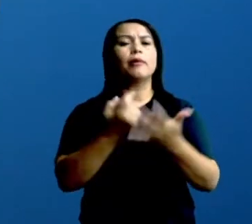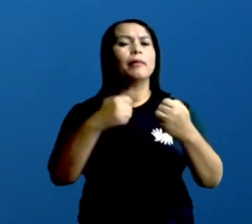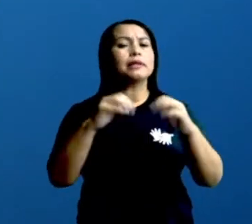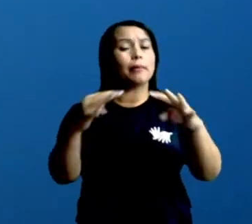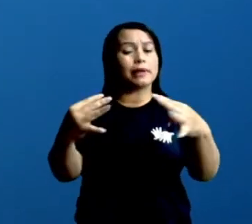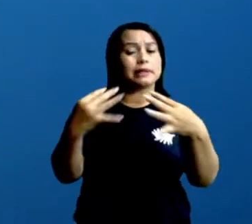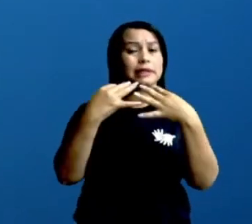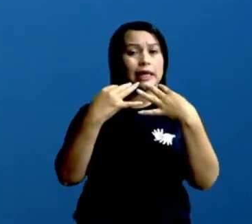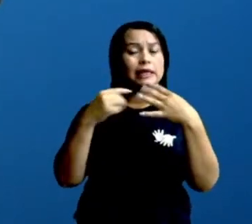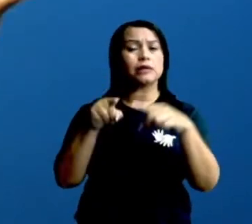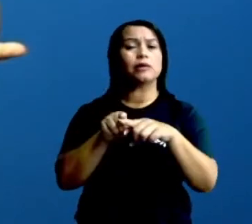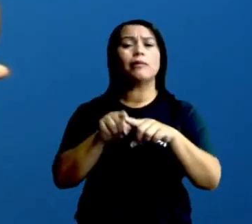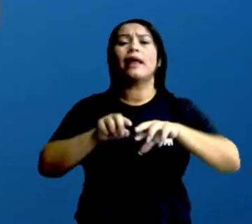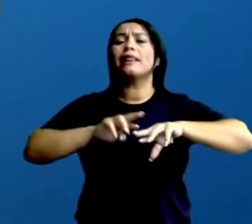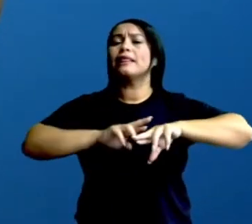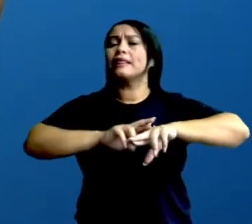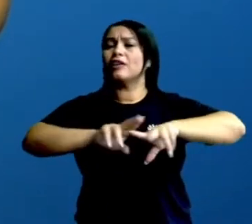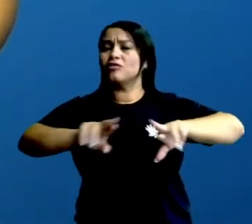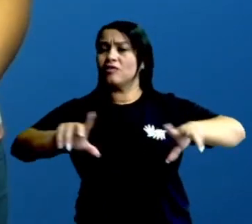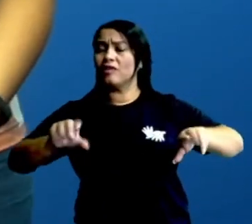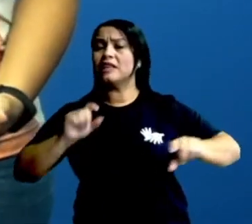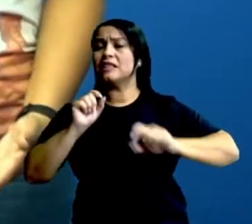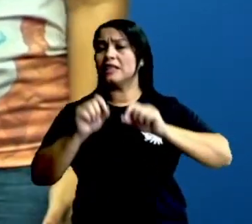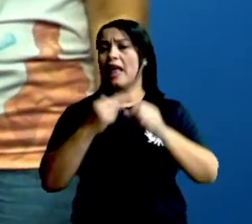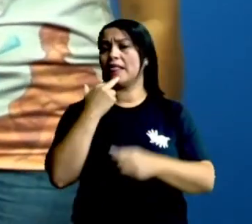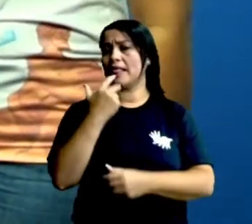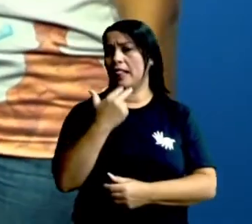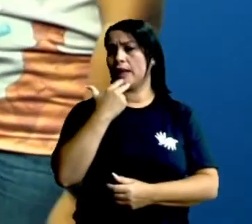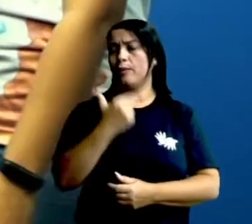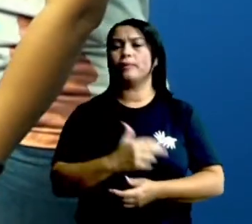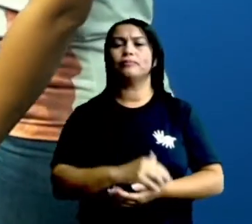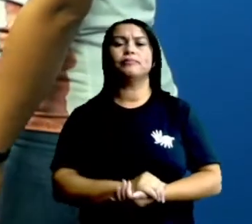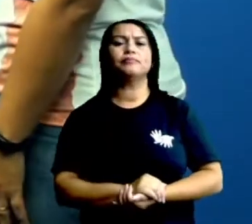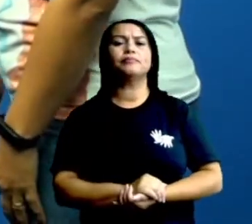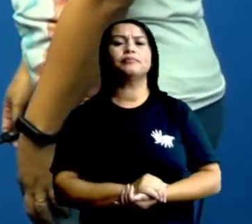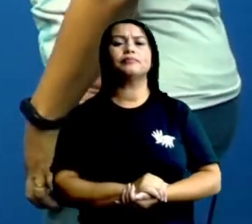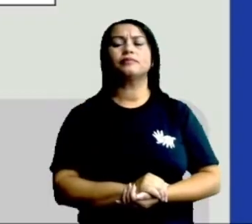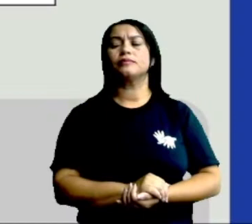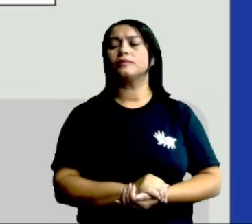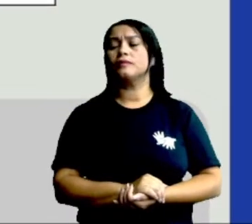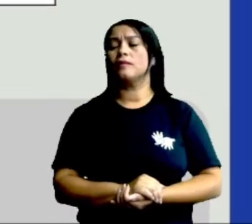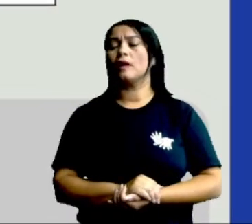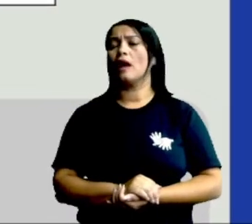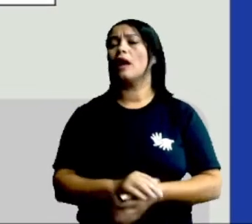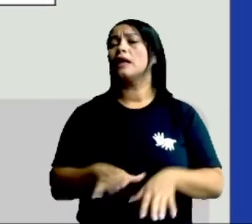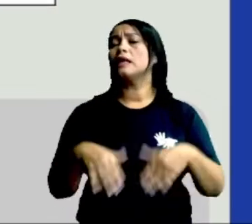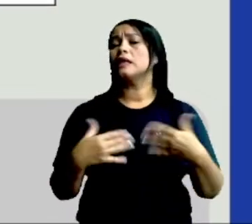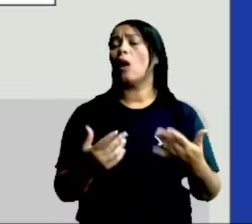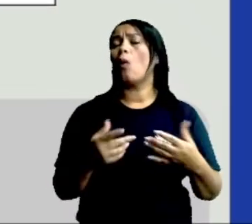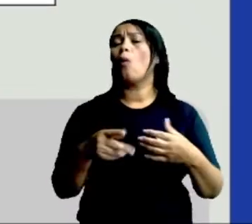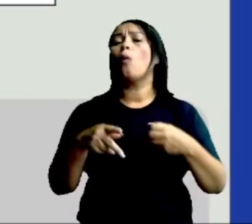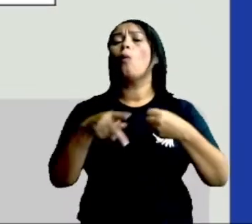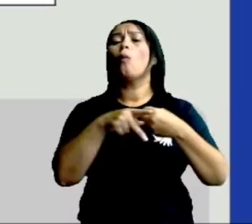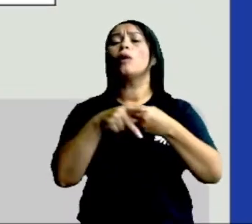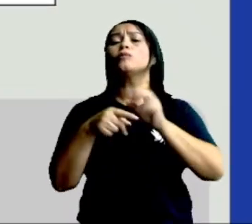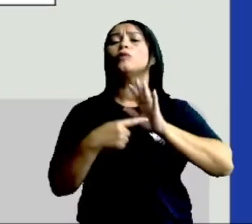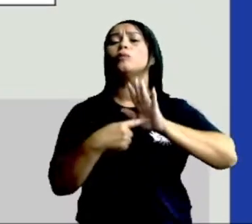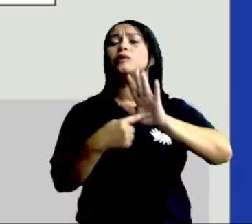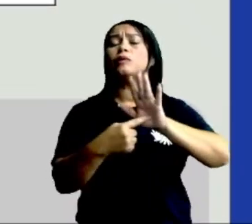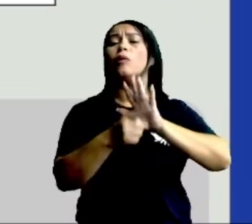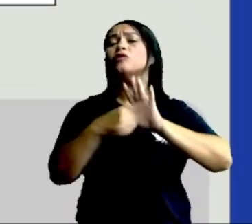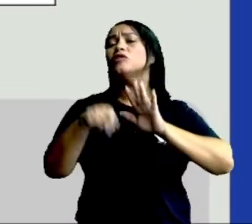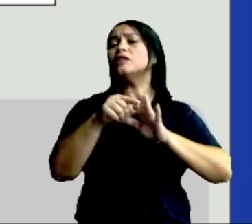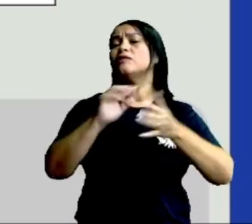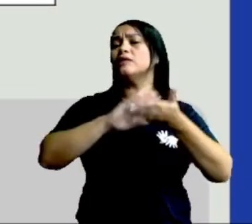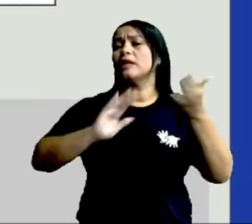prestar atenção nessas diferenças da língua, tá certo? Então, quais são os pronomes demonstrativos